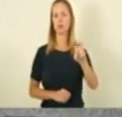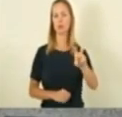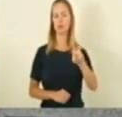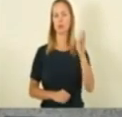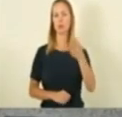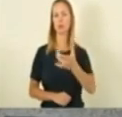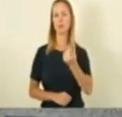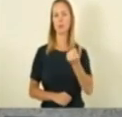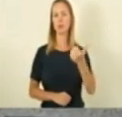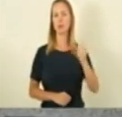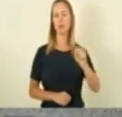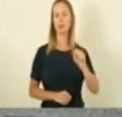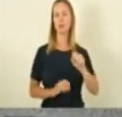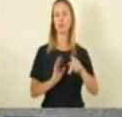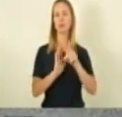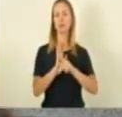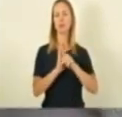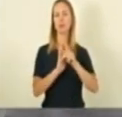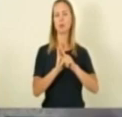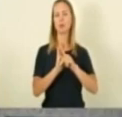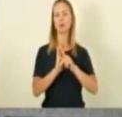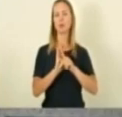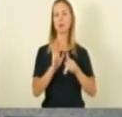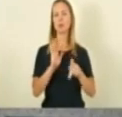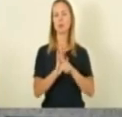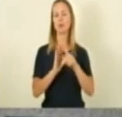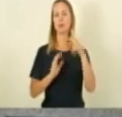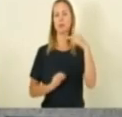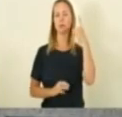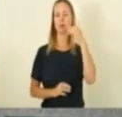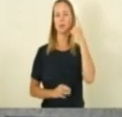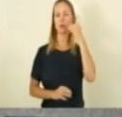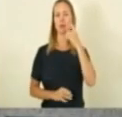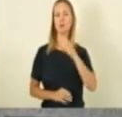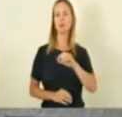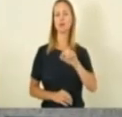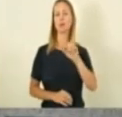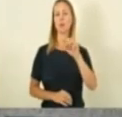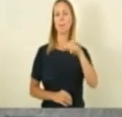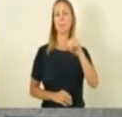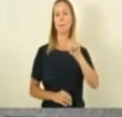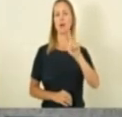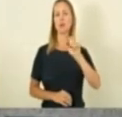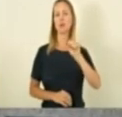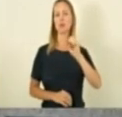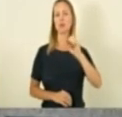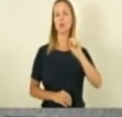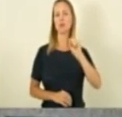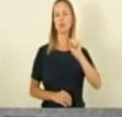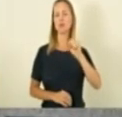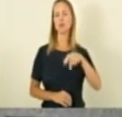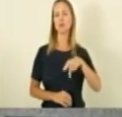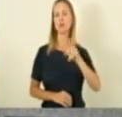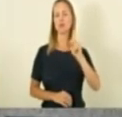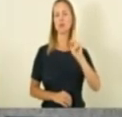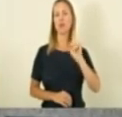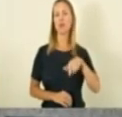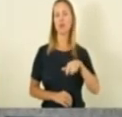135/2018, deputado Sérgio Majeski, a Comissão de Justiça já opinou pela sua